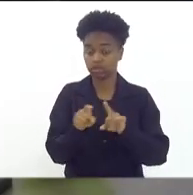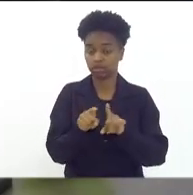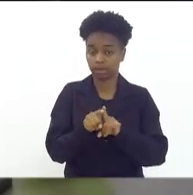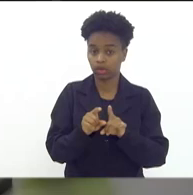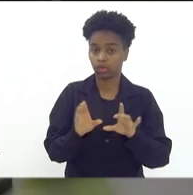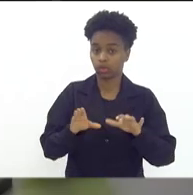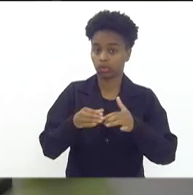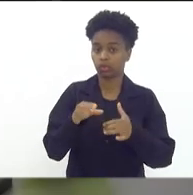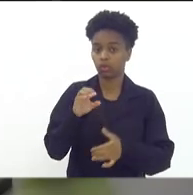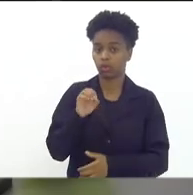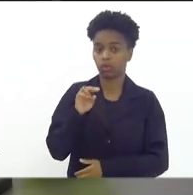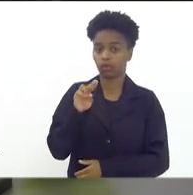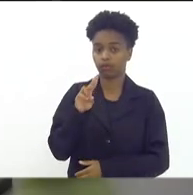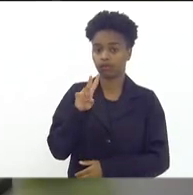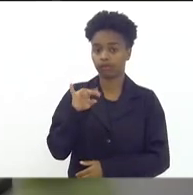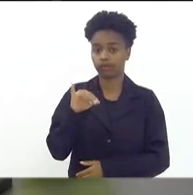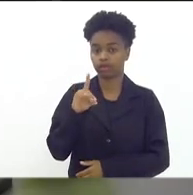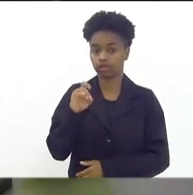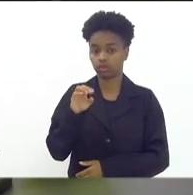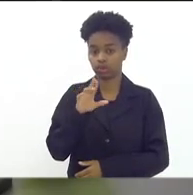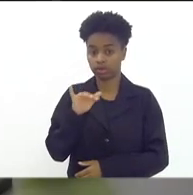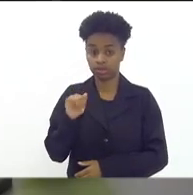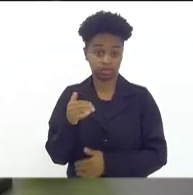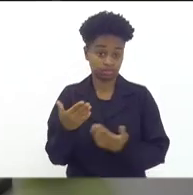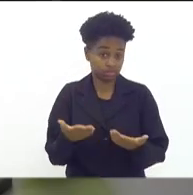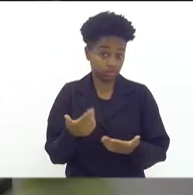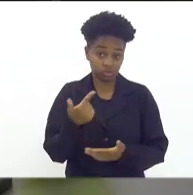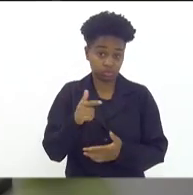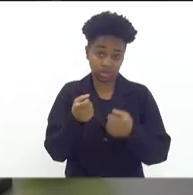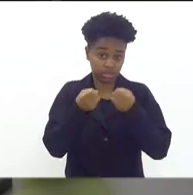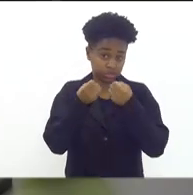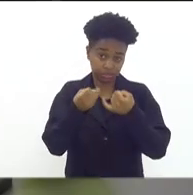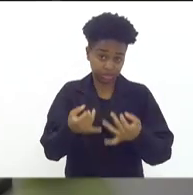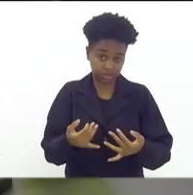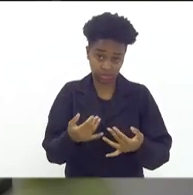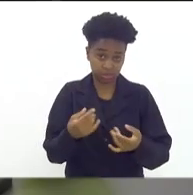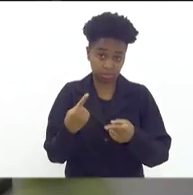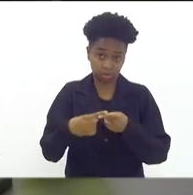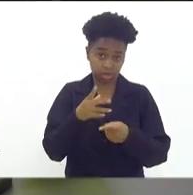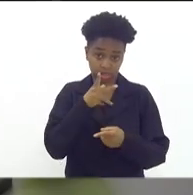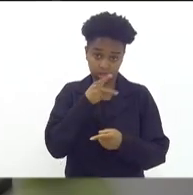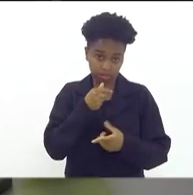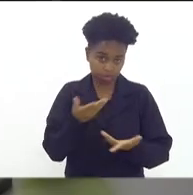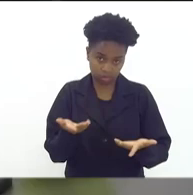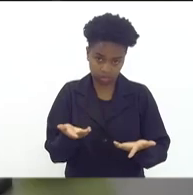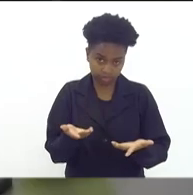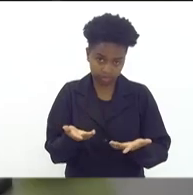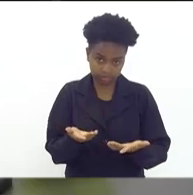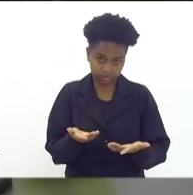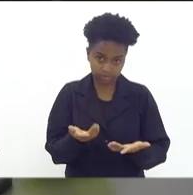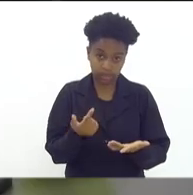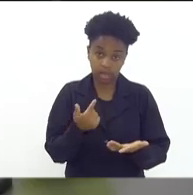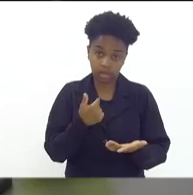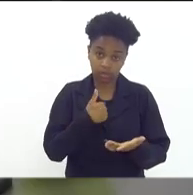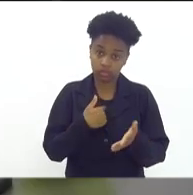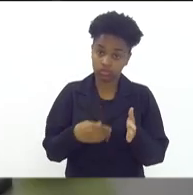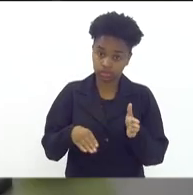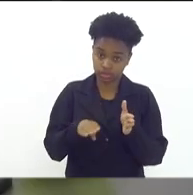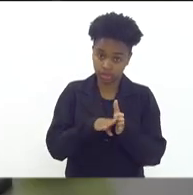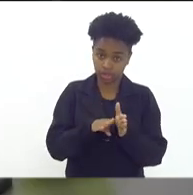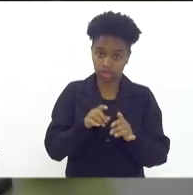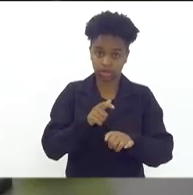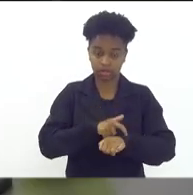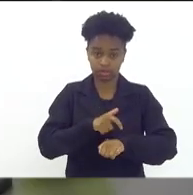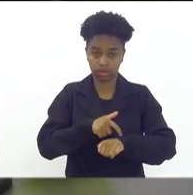junto e não tem justificativa para essa demora toda então eu chegando na agência eu vou